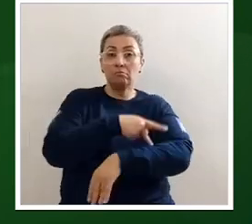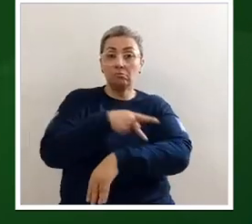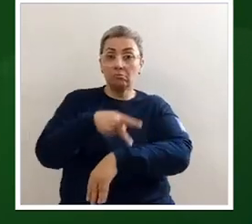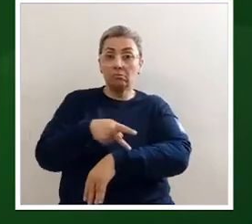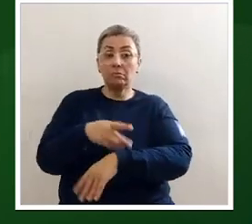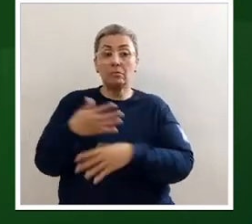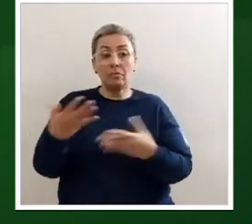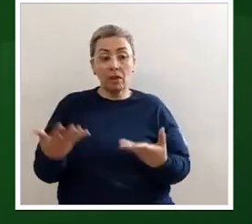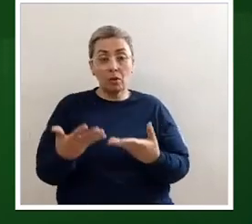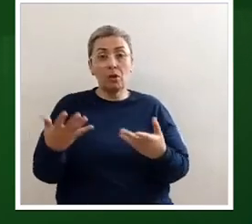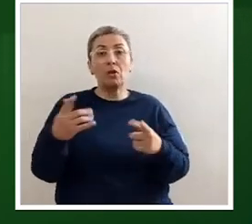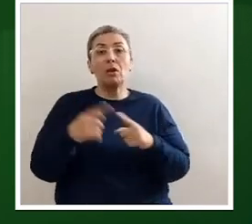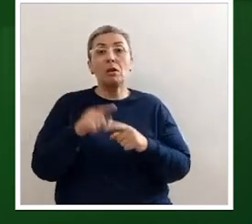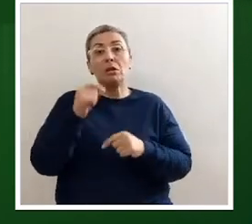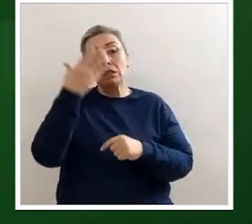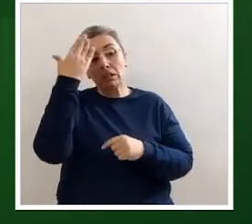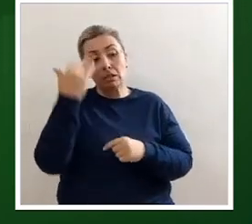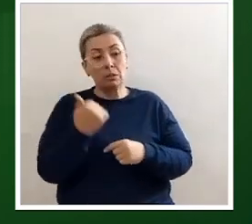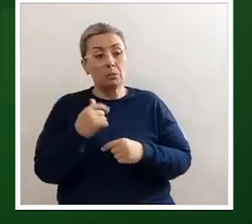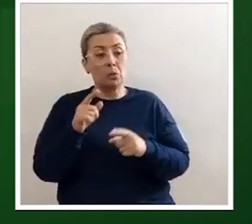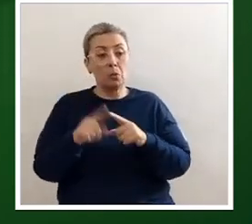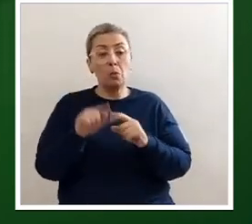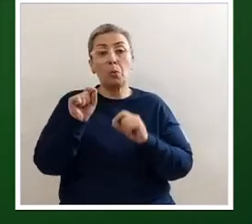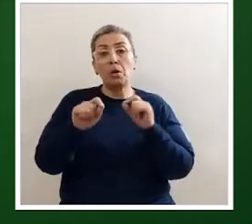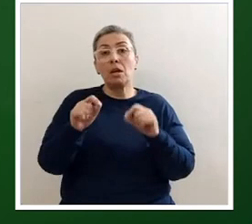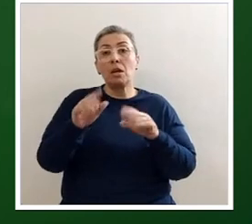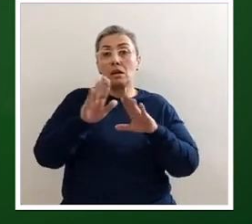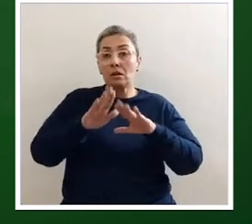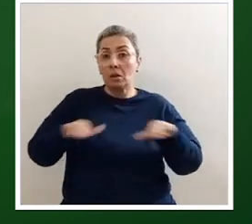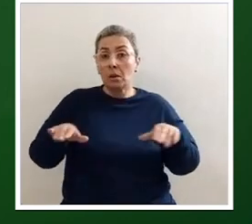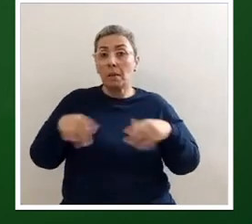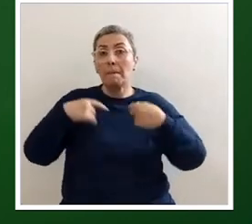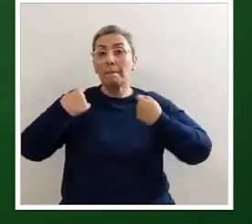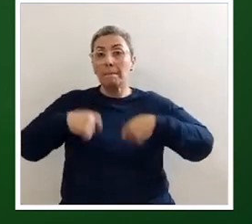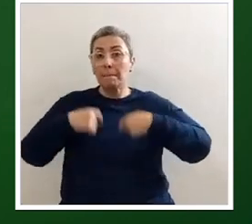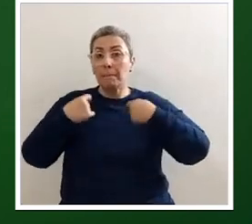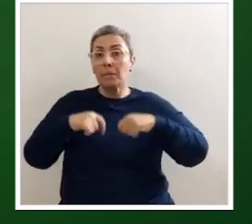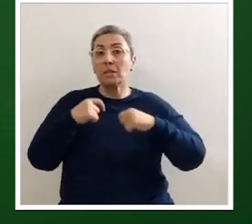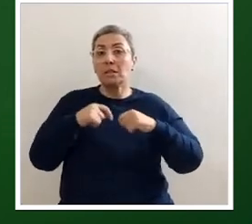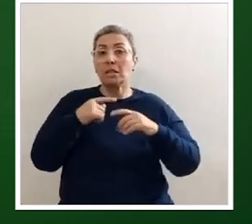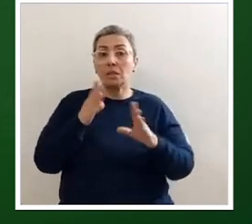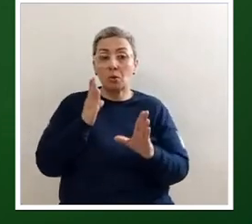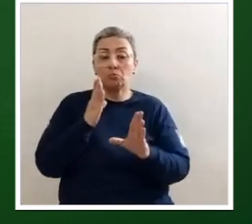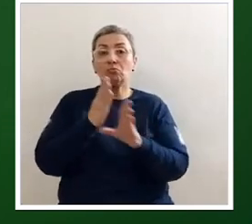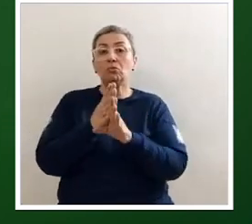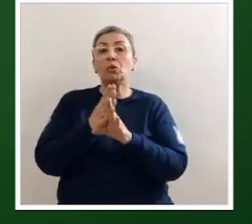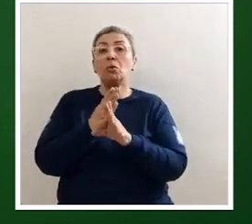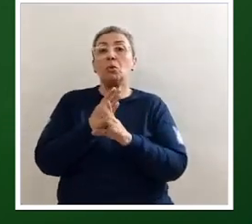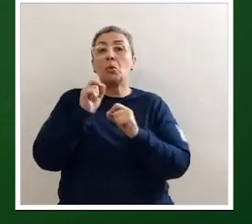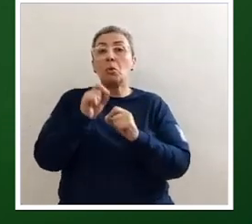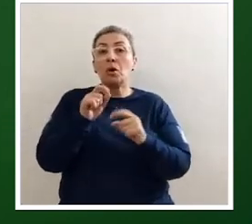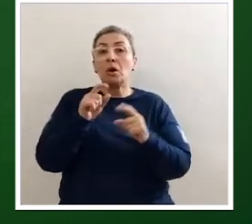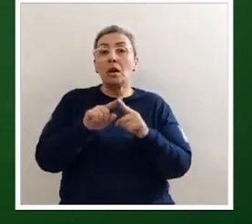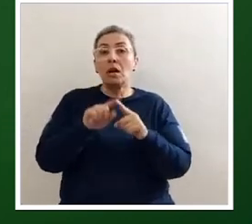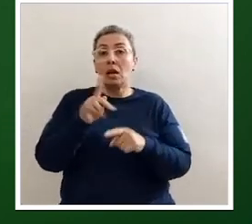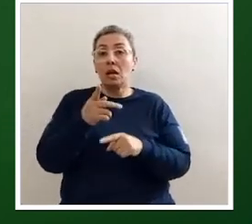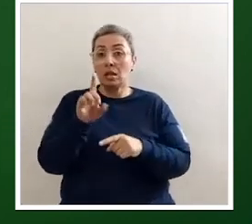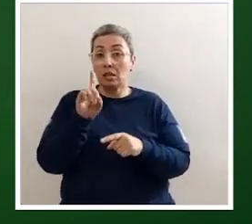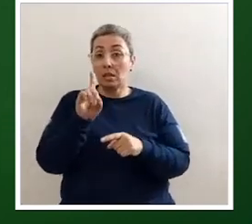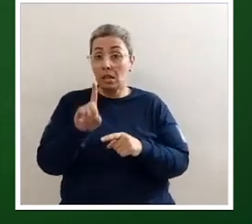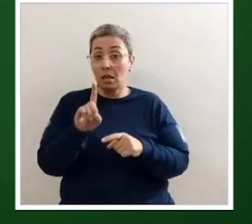agora a gente sabe que as crianças precisam de um diagnóstico mas de uma diagnóstico para uma equipe